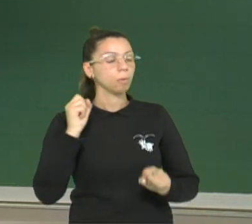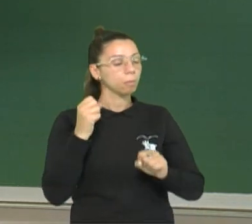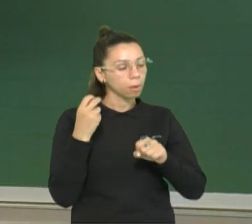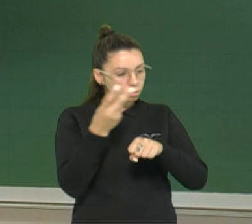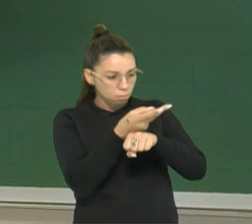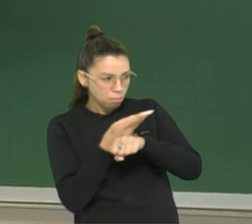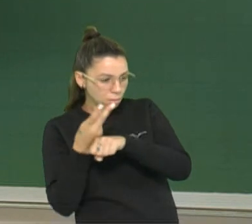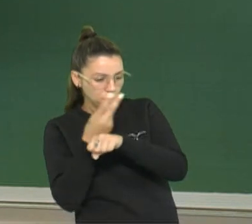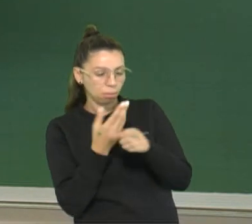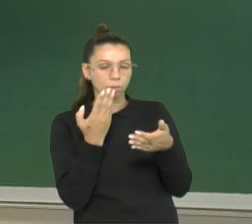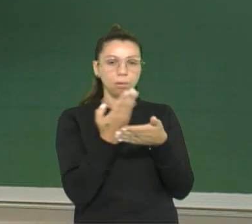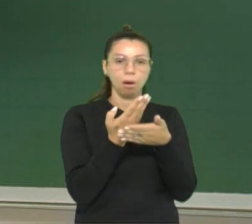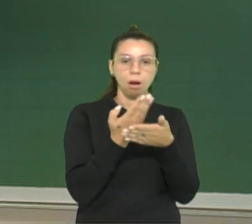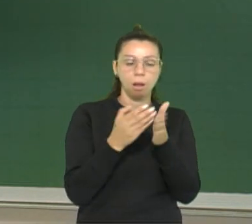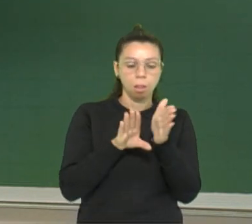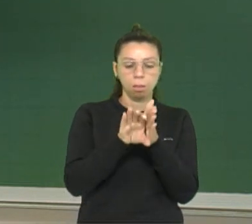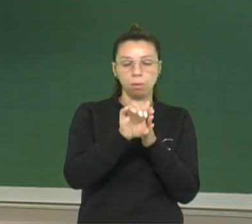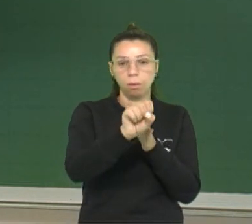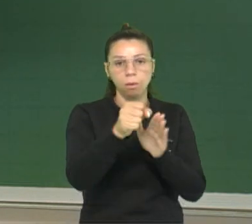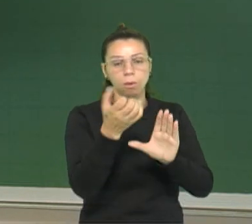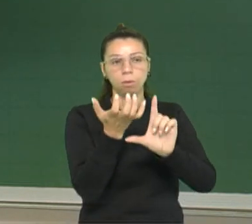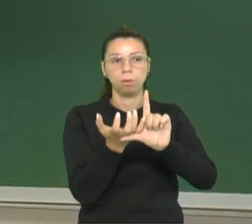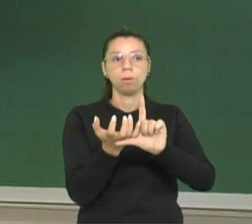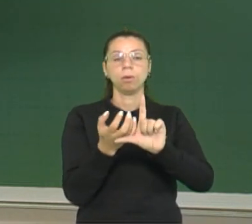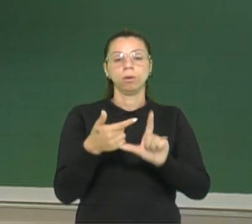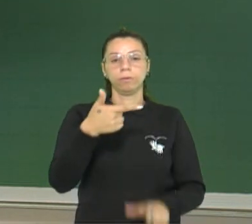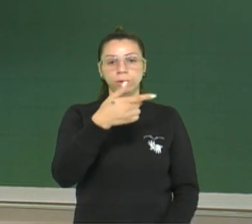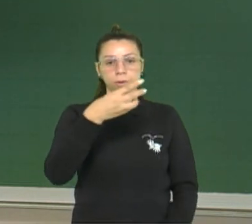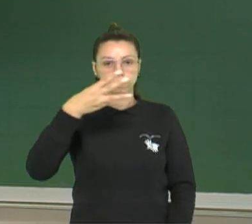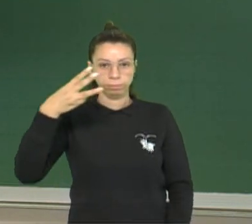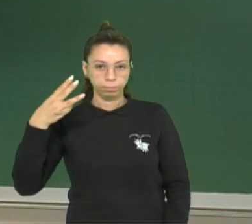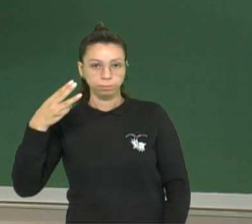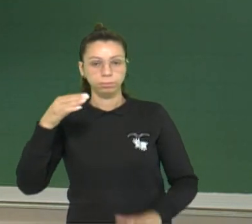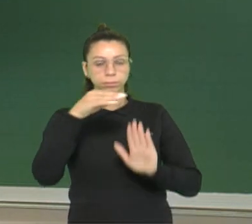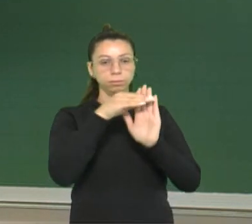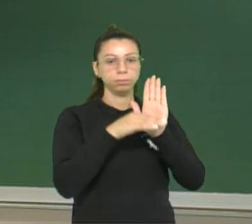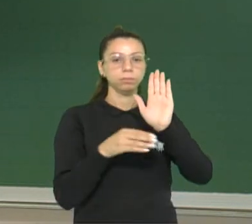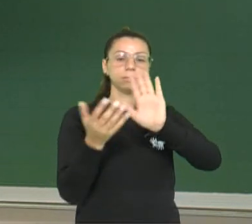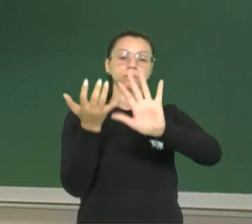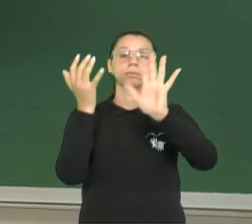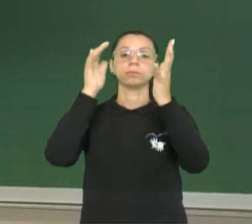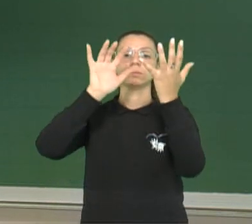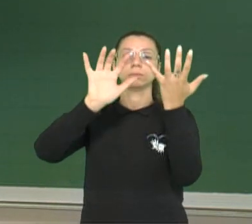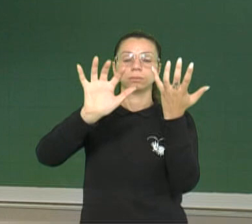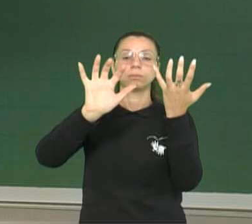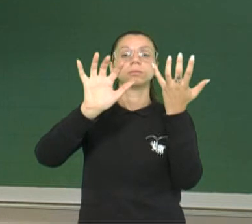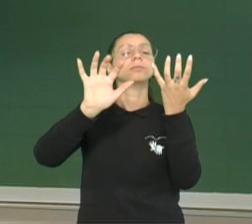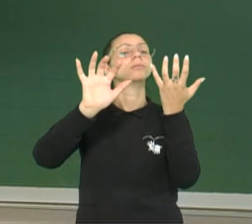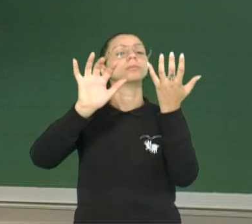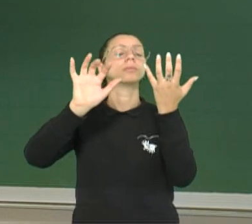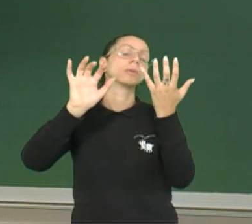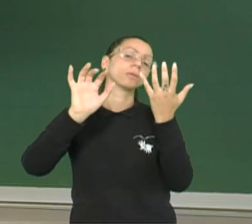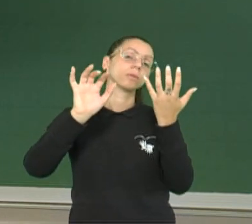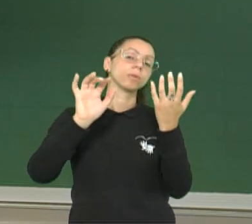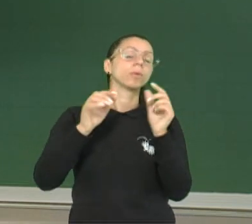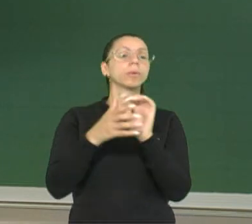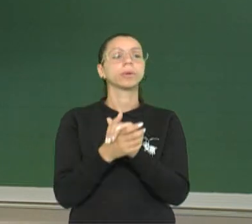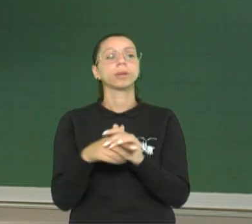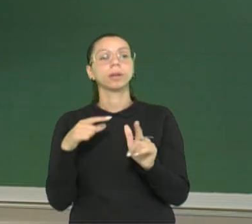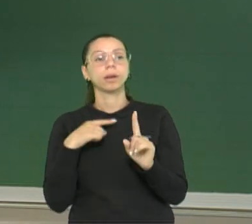a aula 23, que ela trata justamente sobre os elementos do clima e define para você exatamente o que é